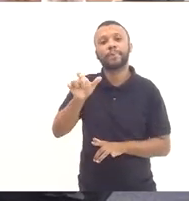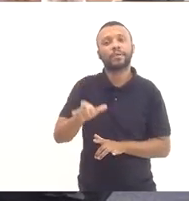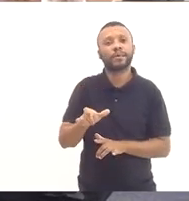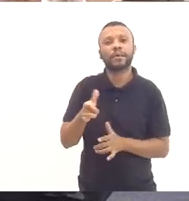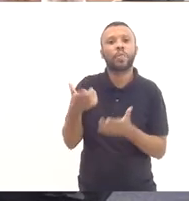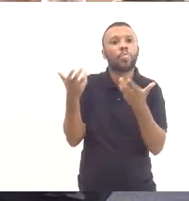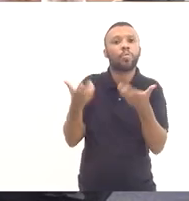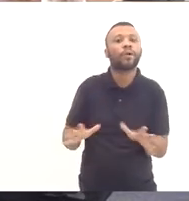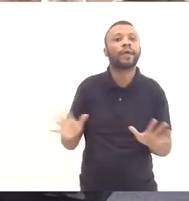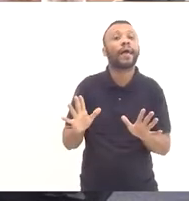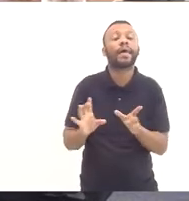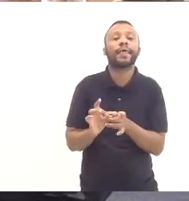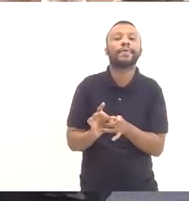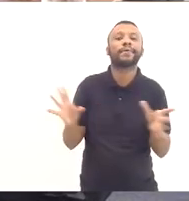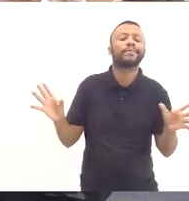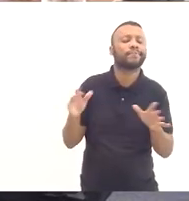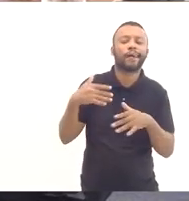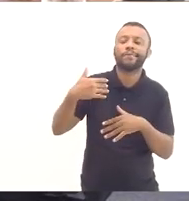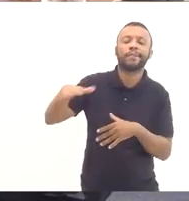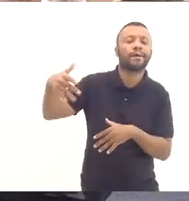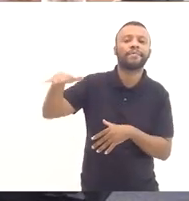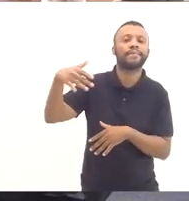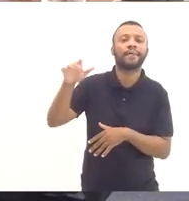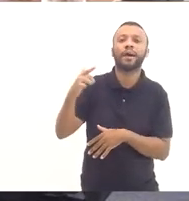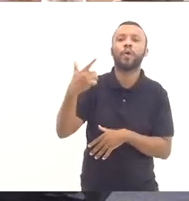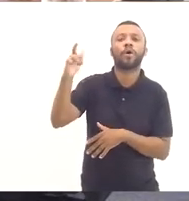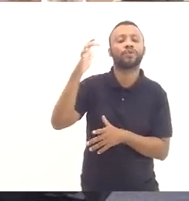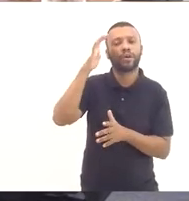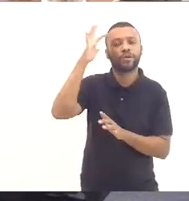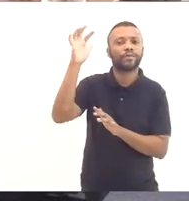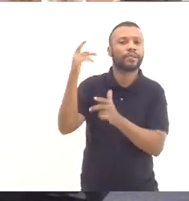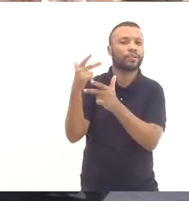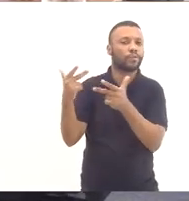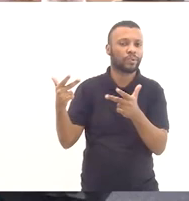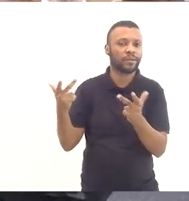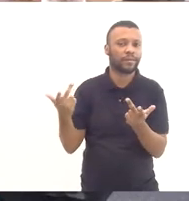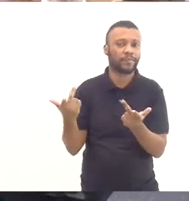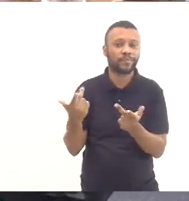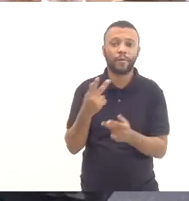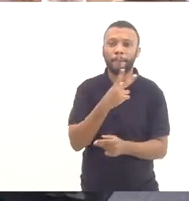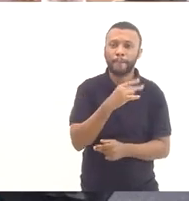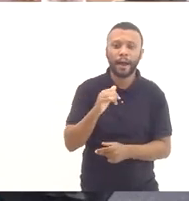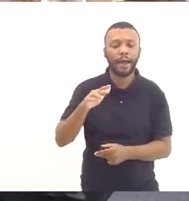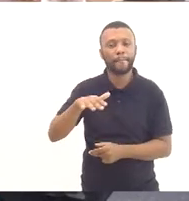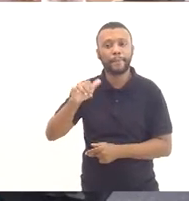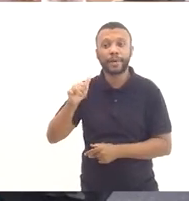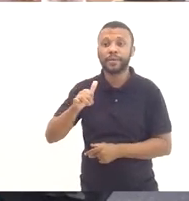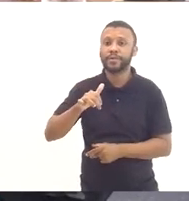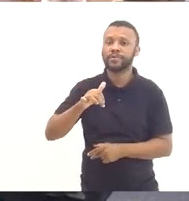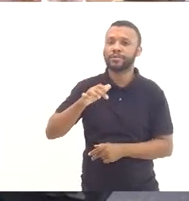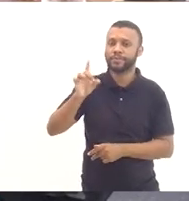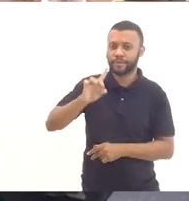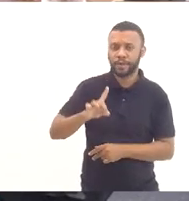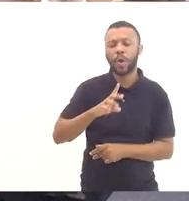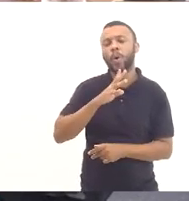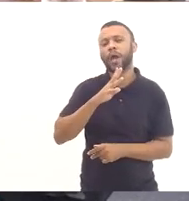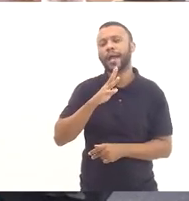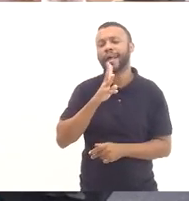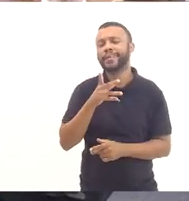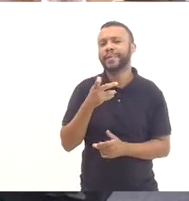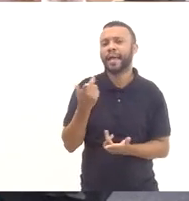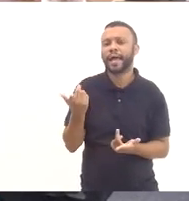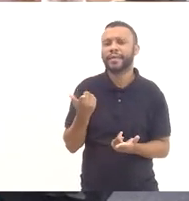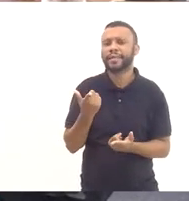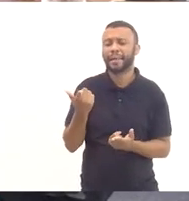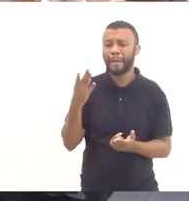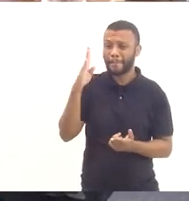ele quer se livrar de você e te mandar para outro lugar então pais e mães de pessoas com deficiência e deficiente conhecem bem um pouquinho da má vontade de vez em quando a